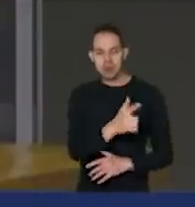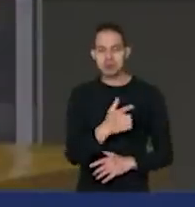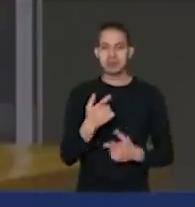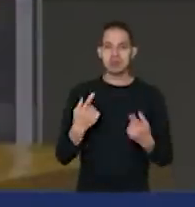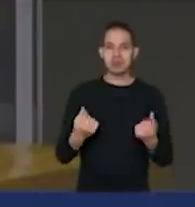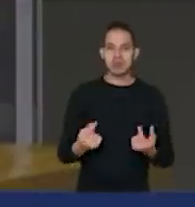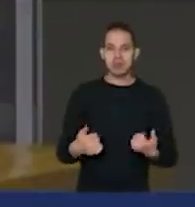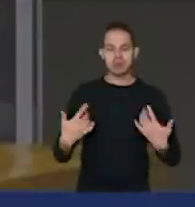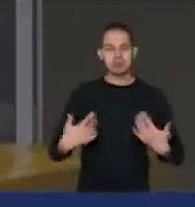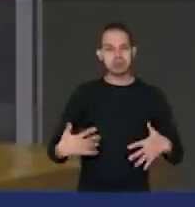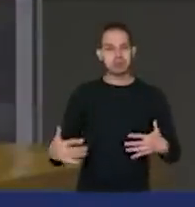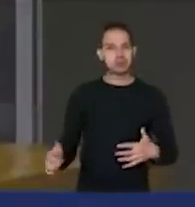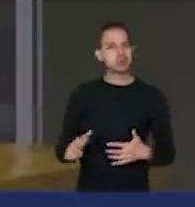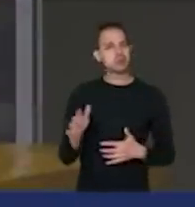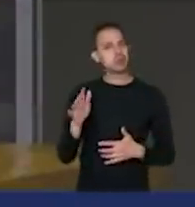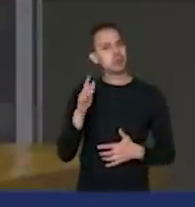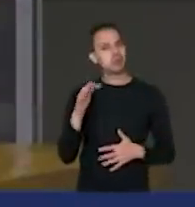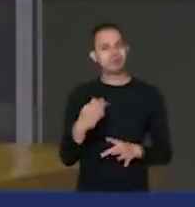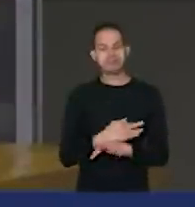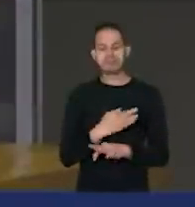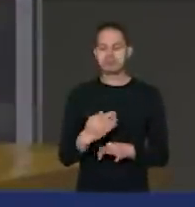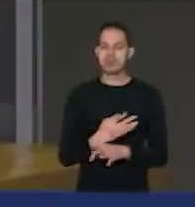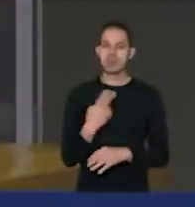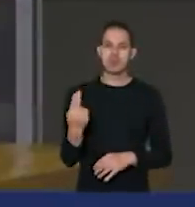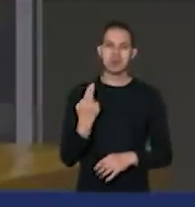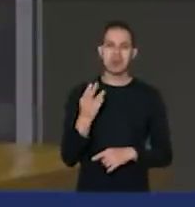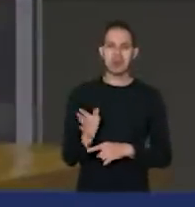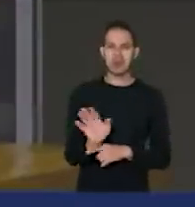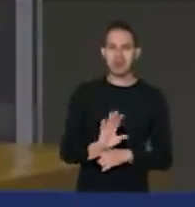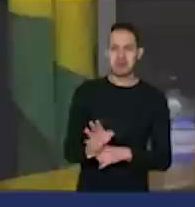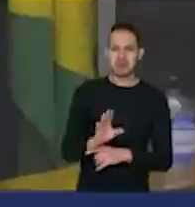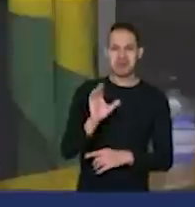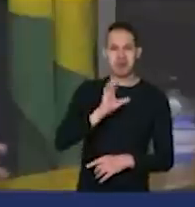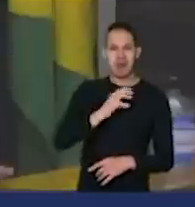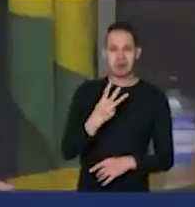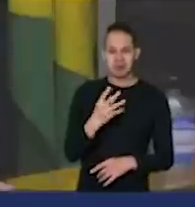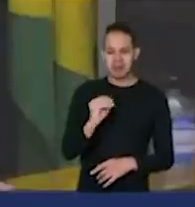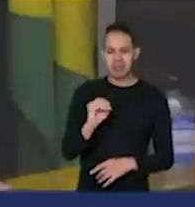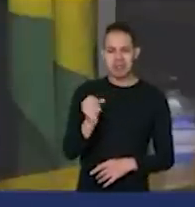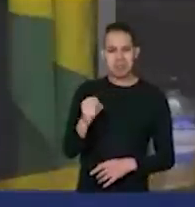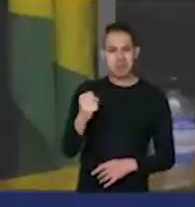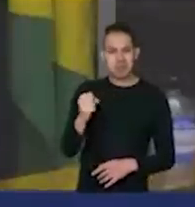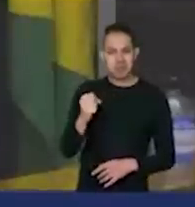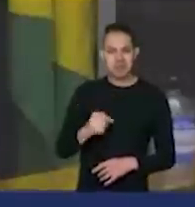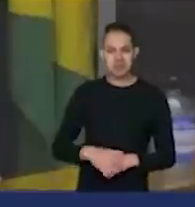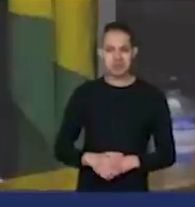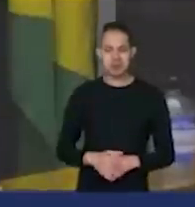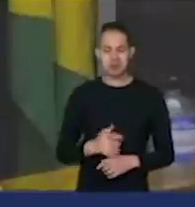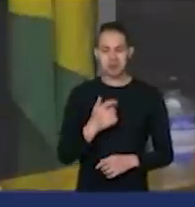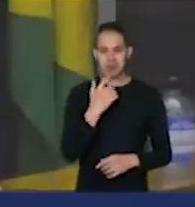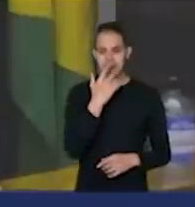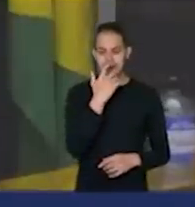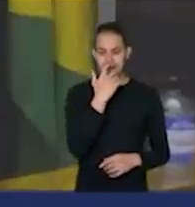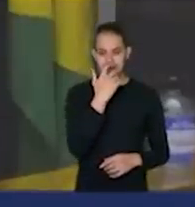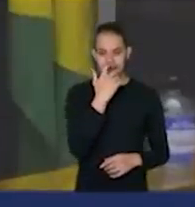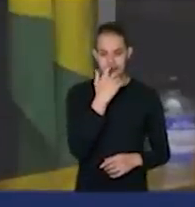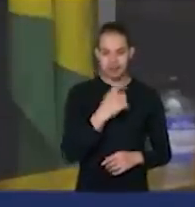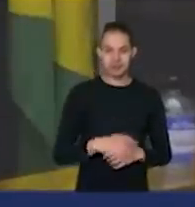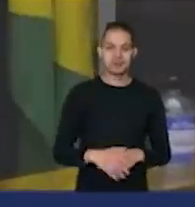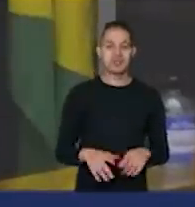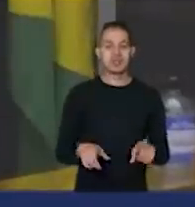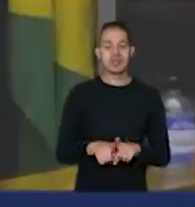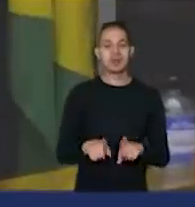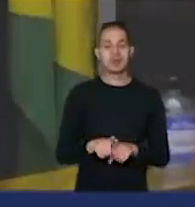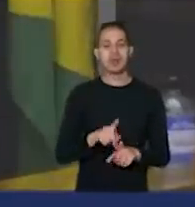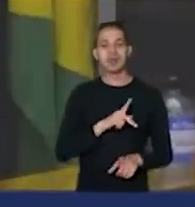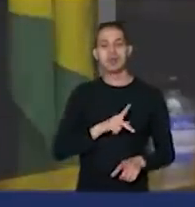gasto público para fazer um vídeo de 30 segundos. E mais do que isso, o próprio aumento que o presidente da República deu a si